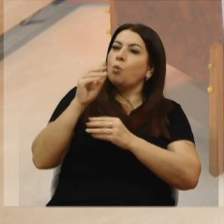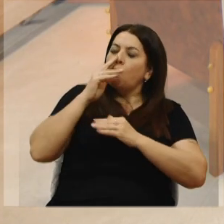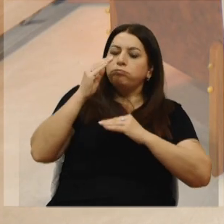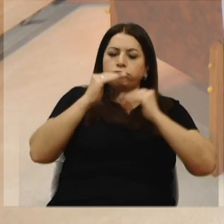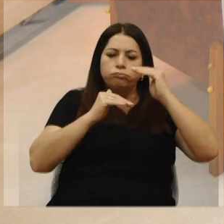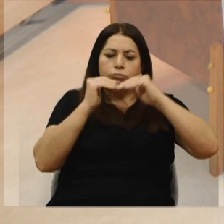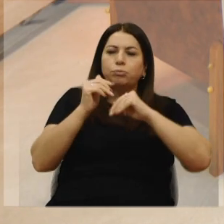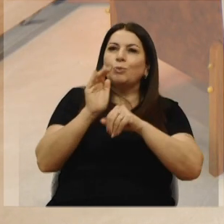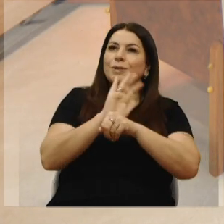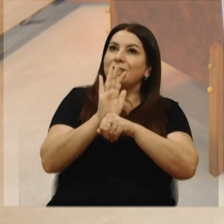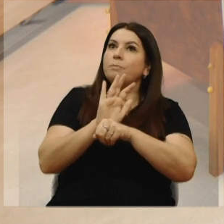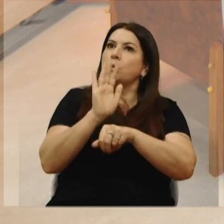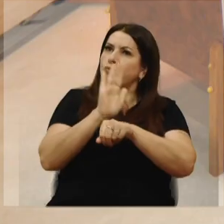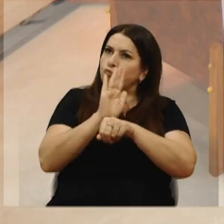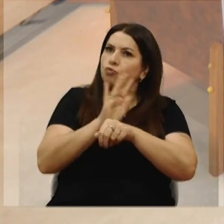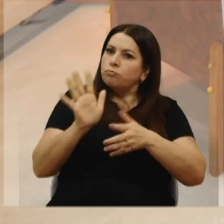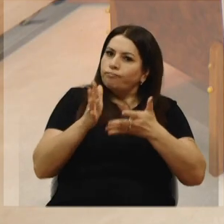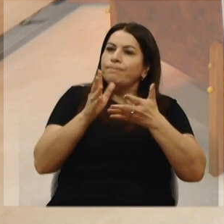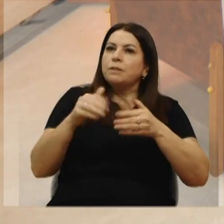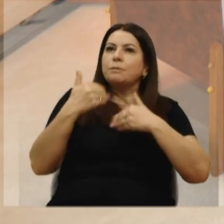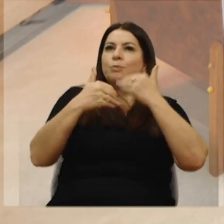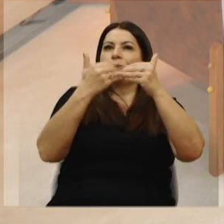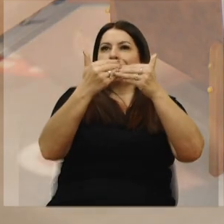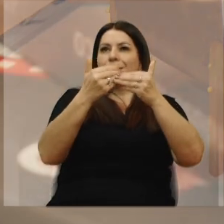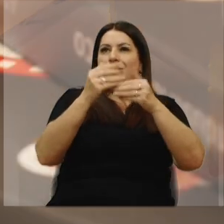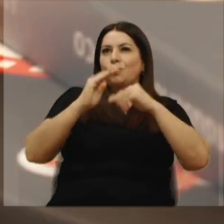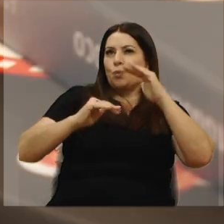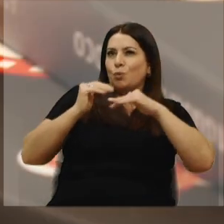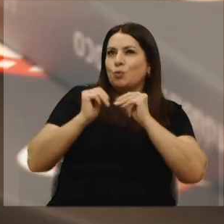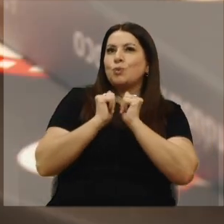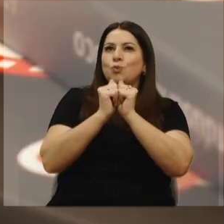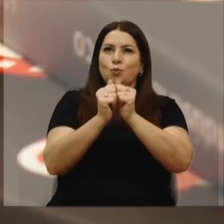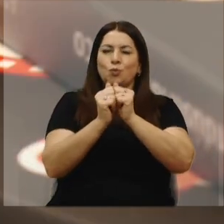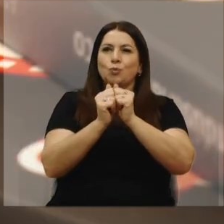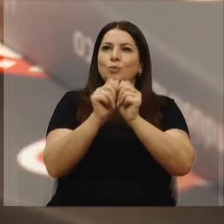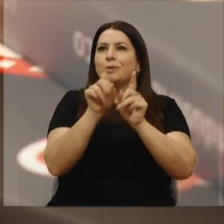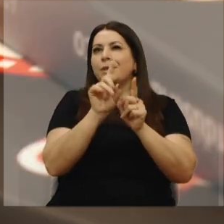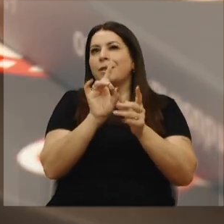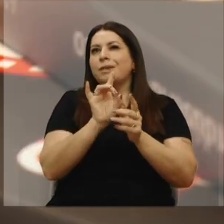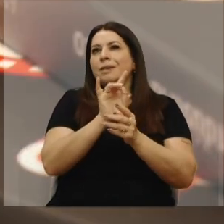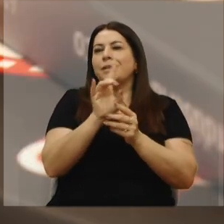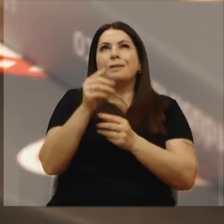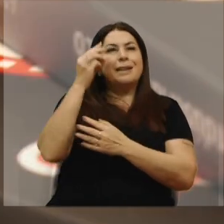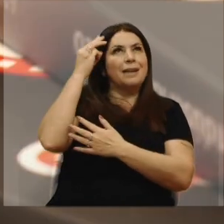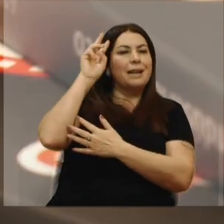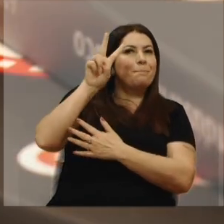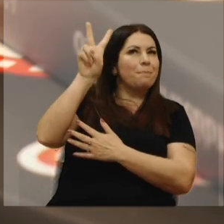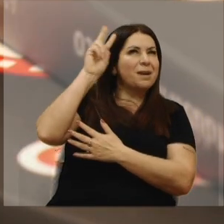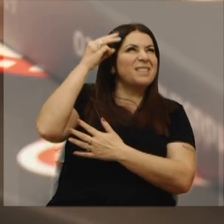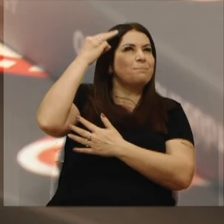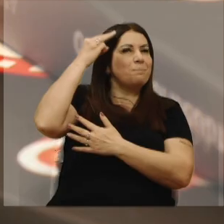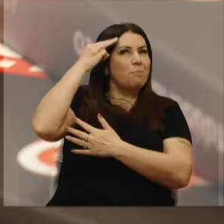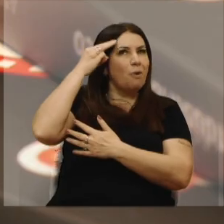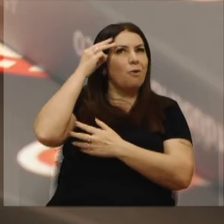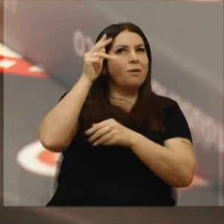ele é construído, e como o cinema ajuda também nesse processo, né, de construção de determinadas memórias, imagens, né, a